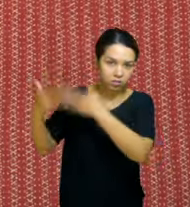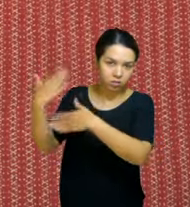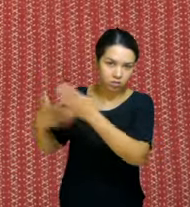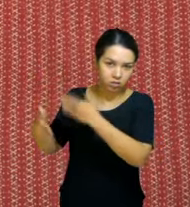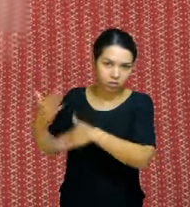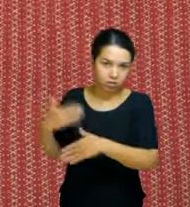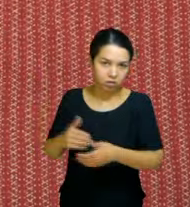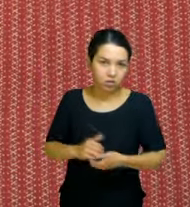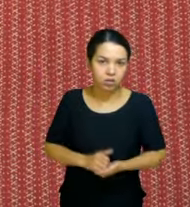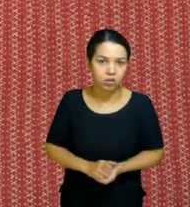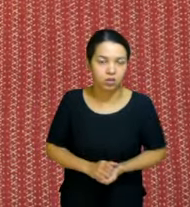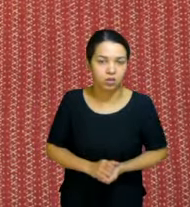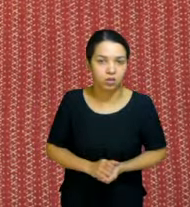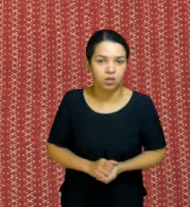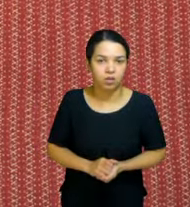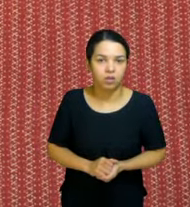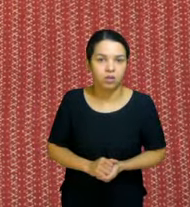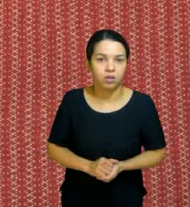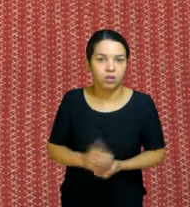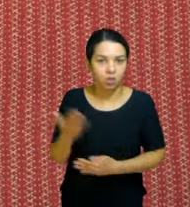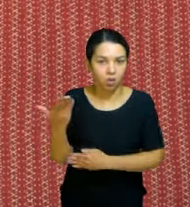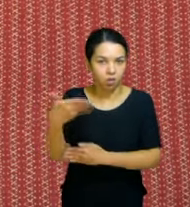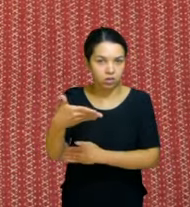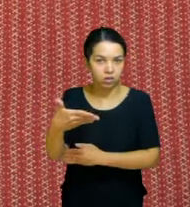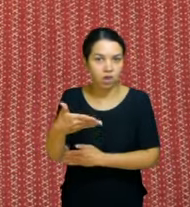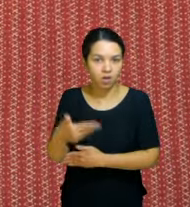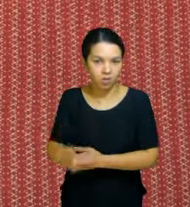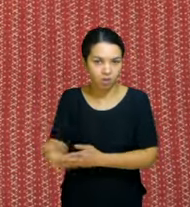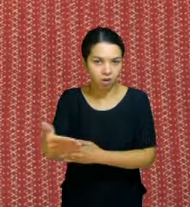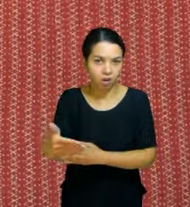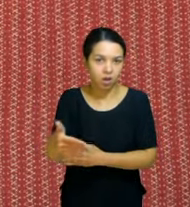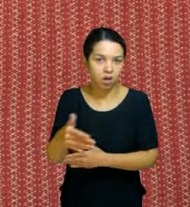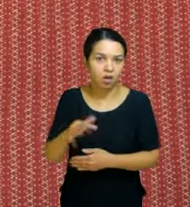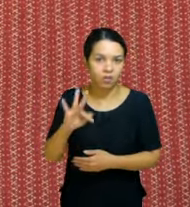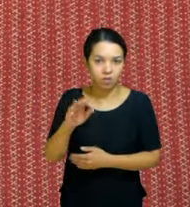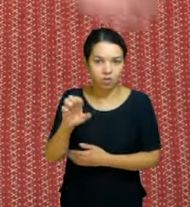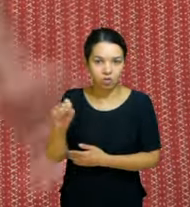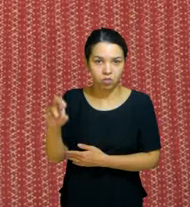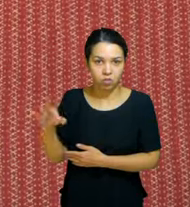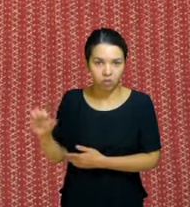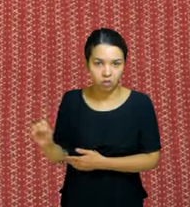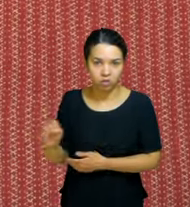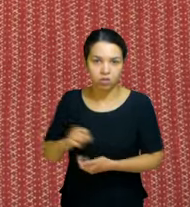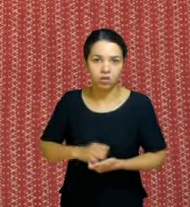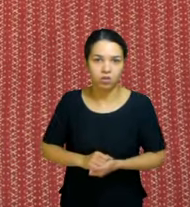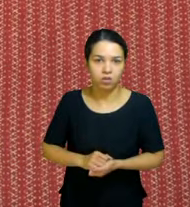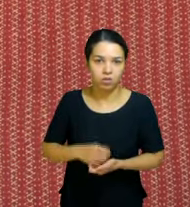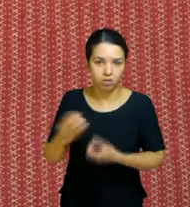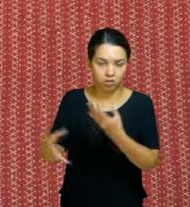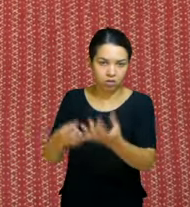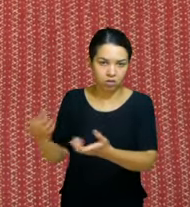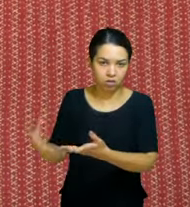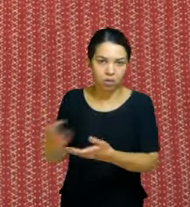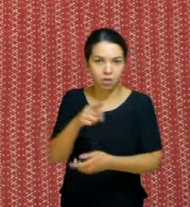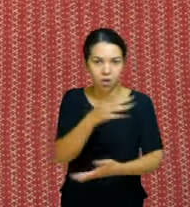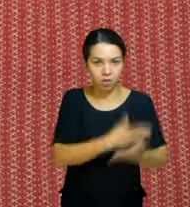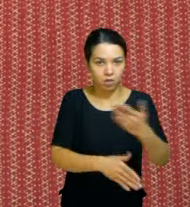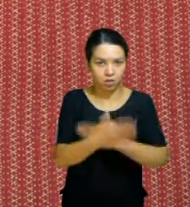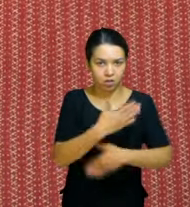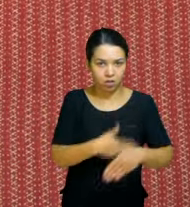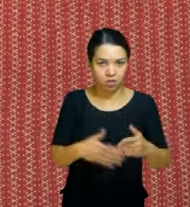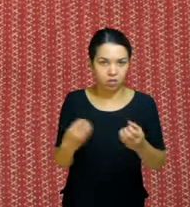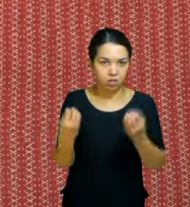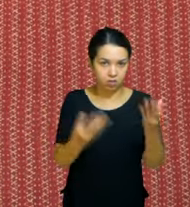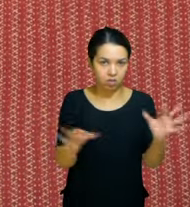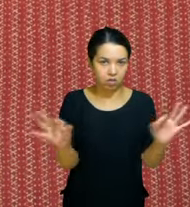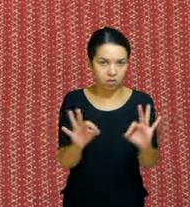vai ter hotel para todo mundo, a FESPORT vai dar hotel para todo mundo, menos para o Paradesporto. É aquela frase que